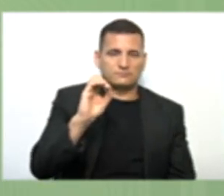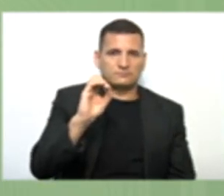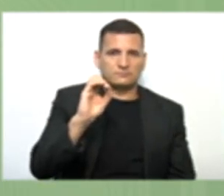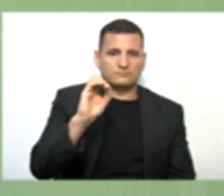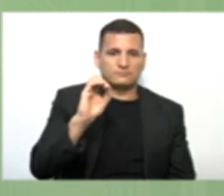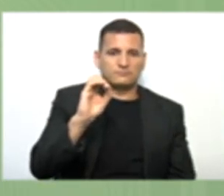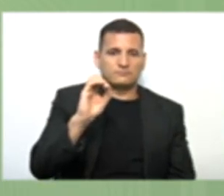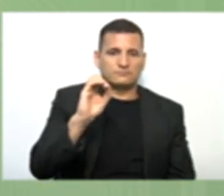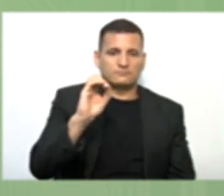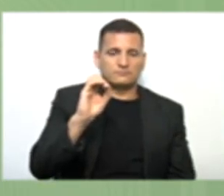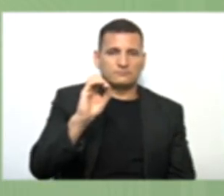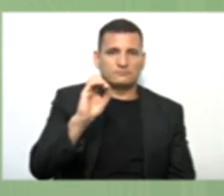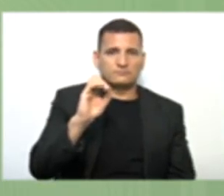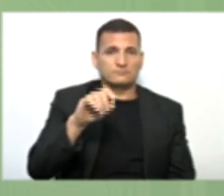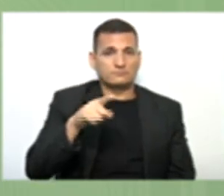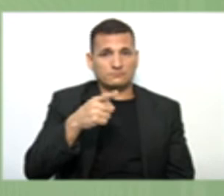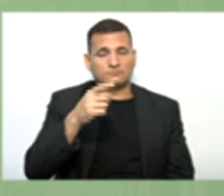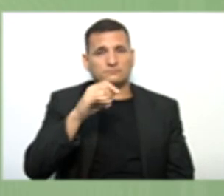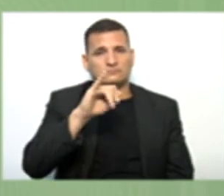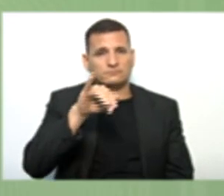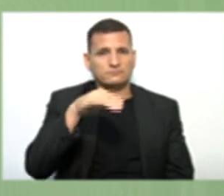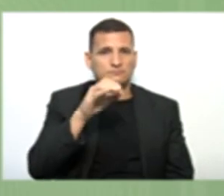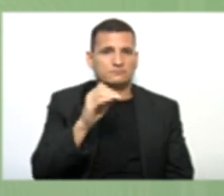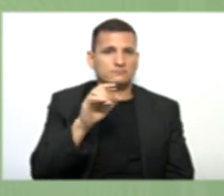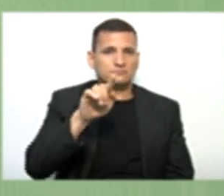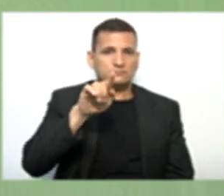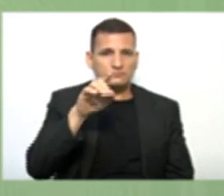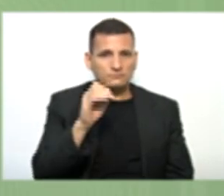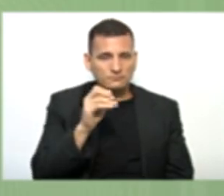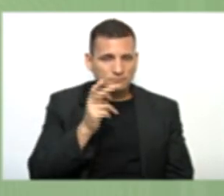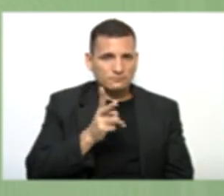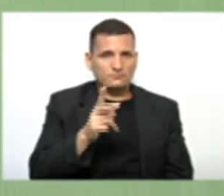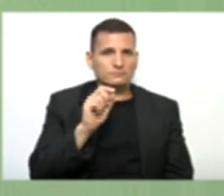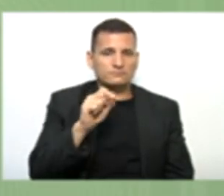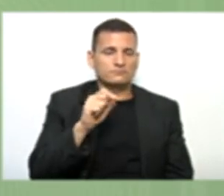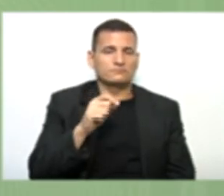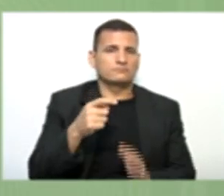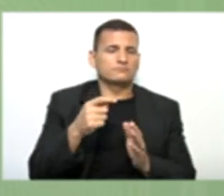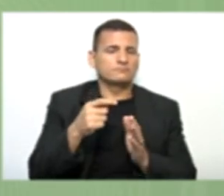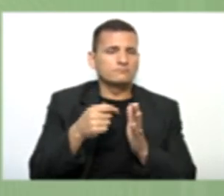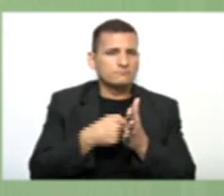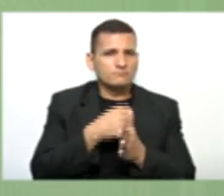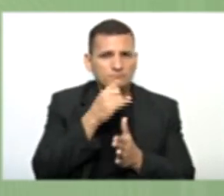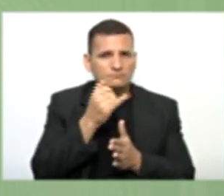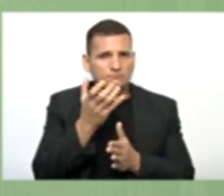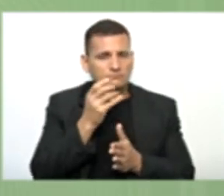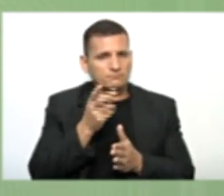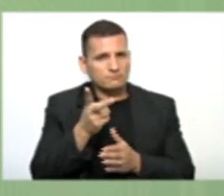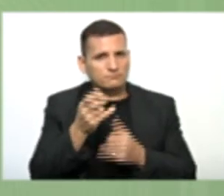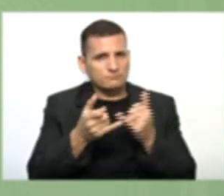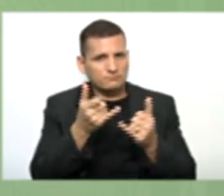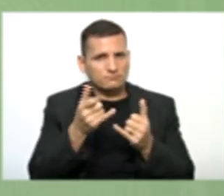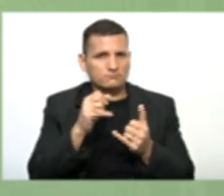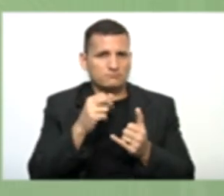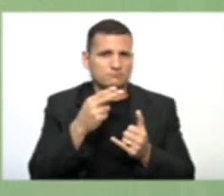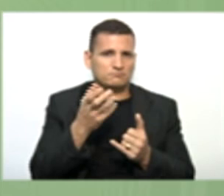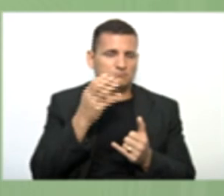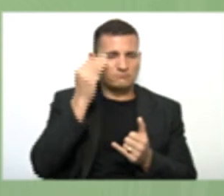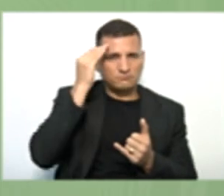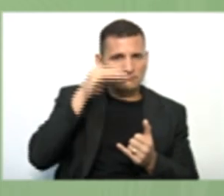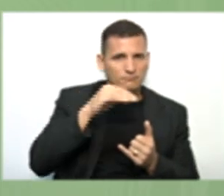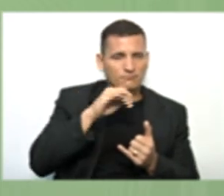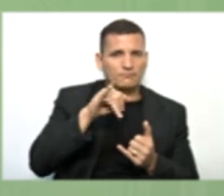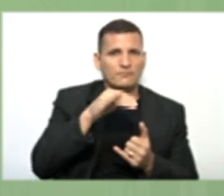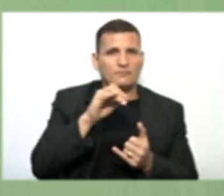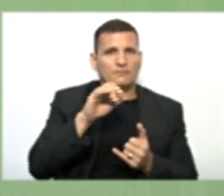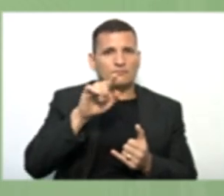essa bolinha. Mas o jogo sempre vai me puxar o seguinte, vai me puxar a seguinte pergunta, se eu quero continuar no jogo ou quero desistir do jogo, sair do jogo e